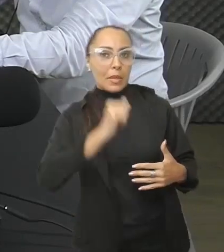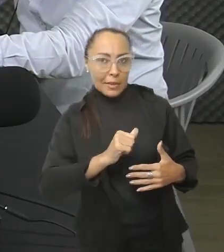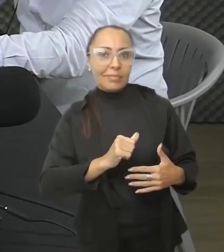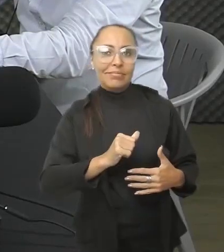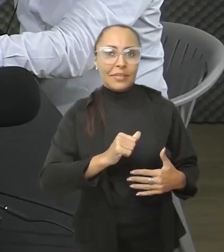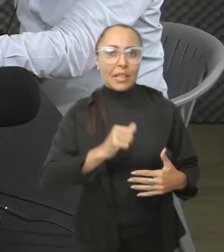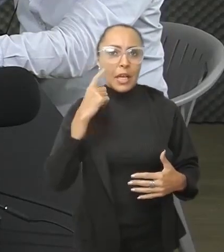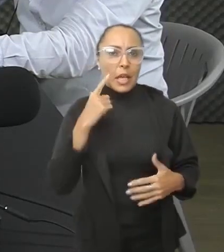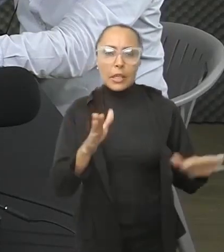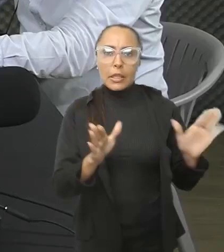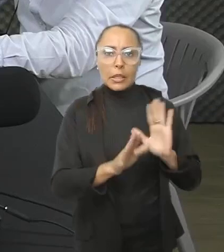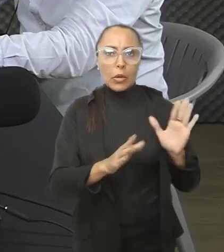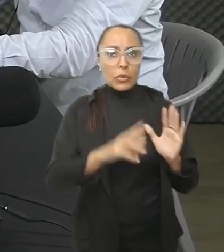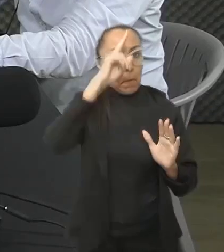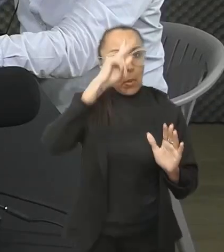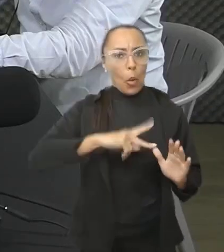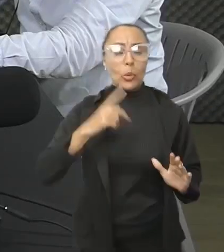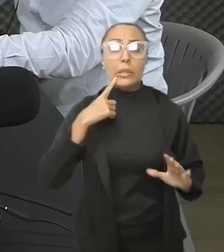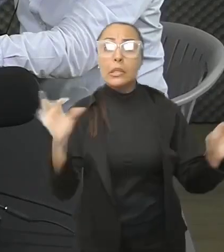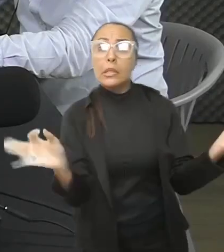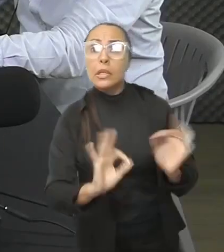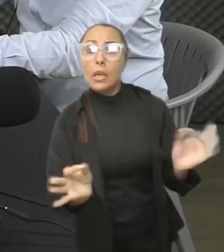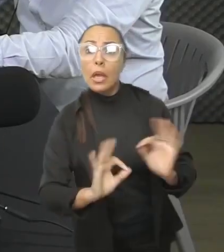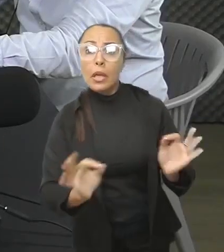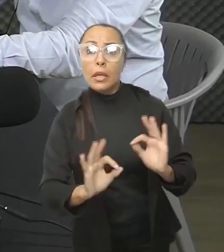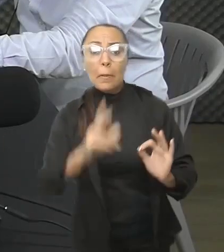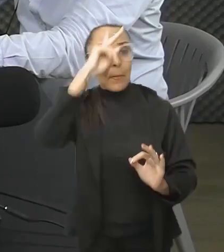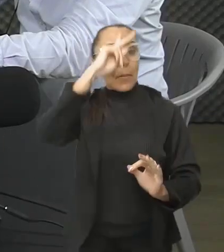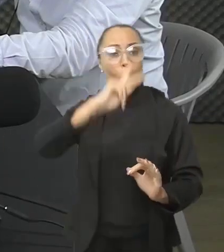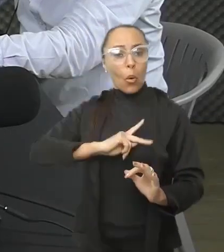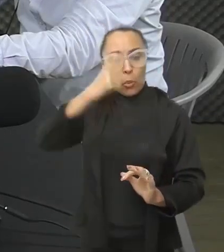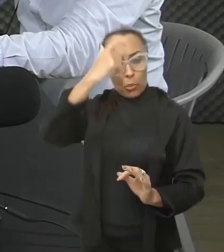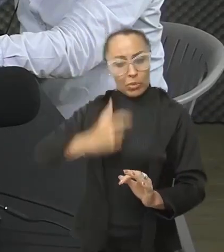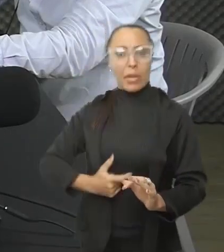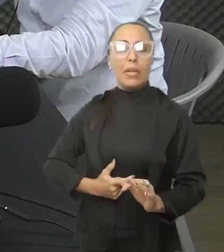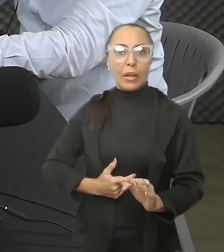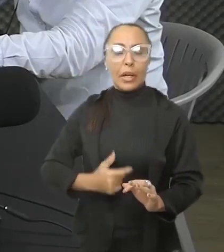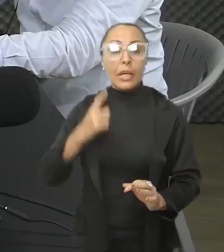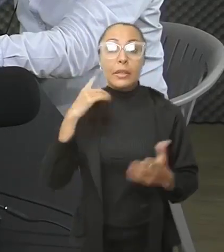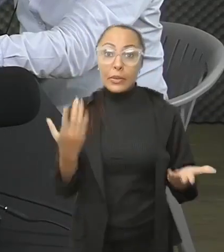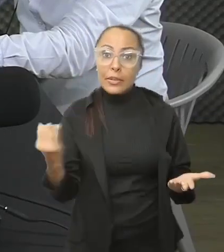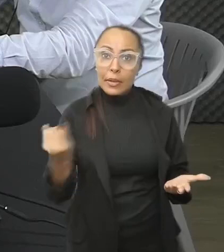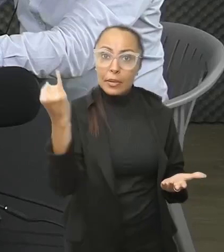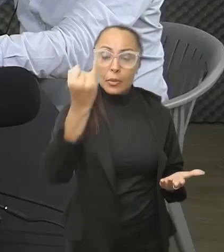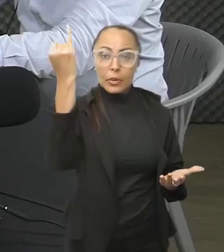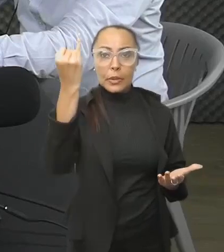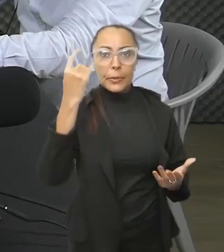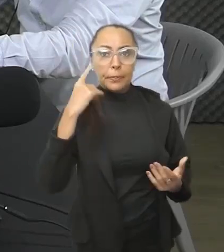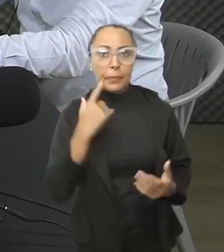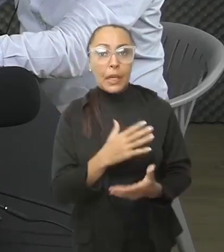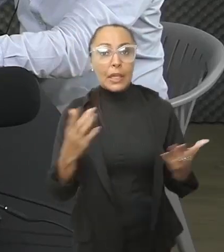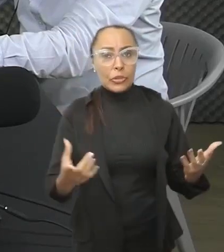que não são propriedade de ninguém, são propriedades deles, né? Ou seja, isso é muito importante, né? Eles são sujeitos de